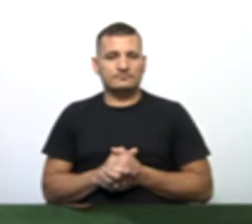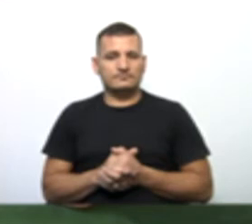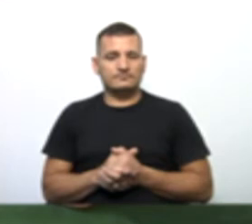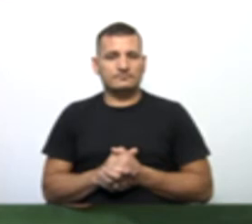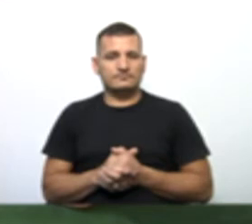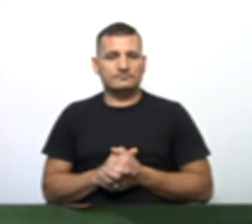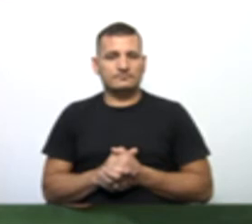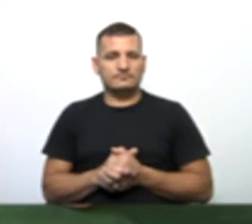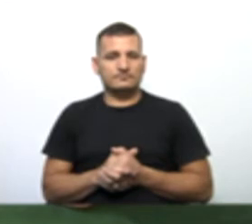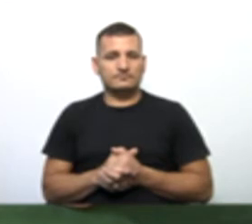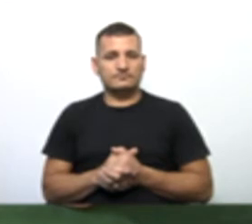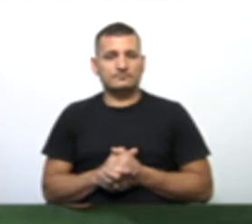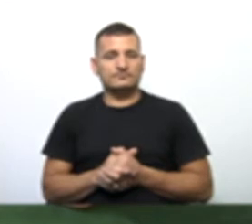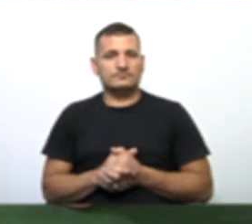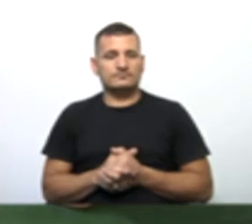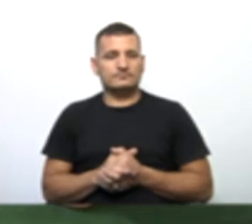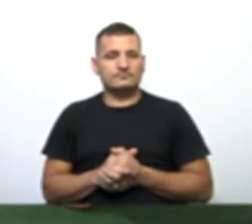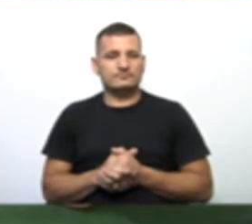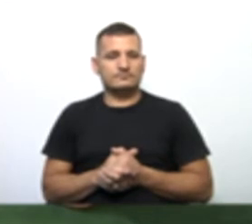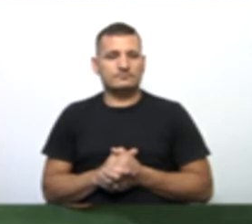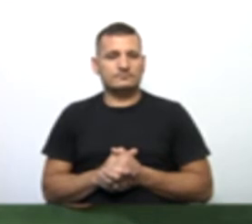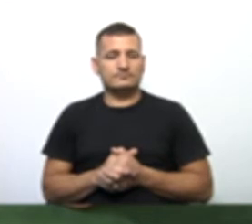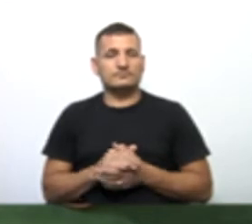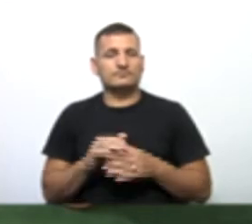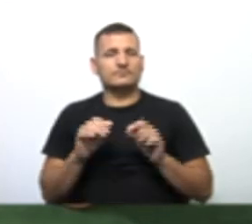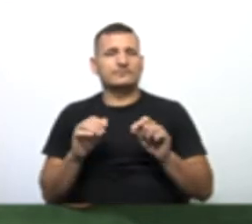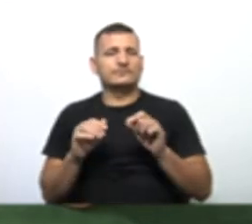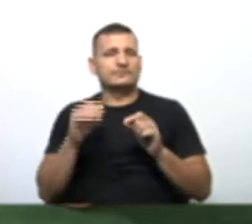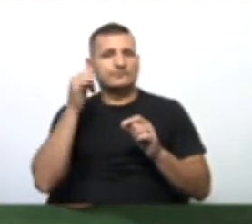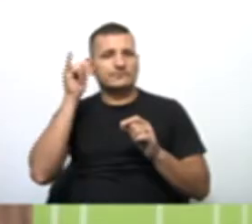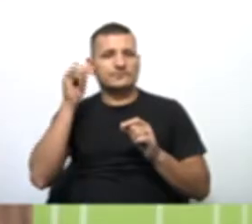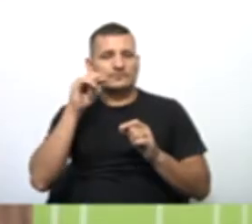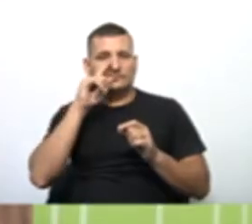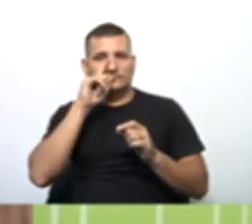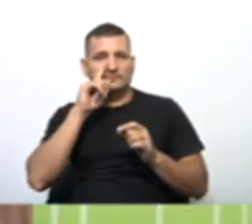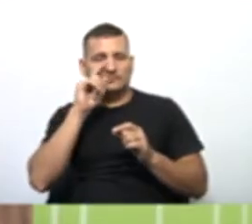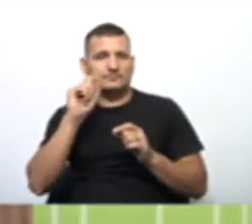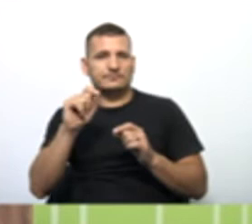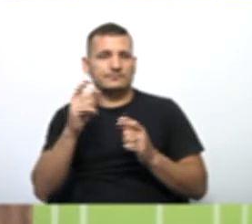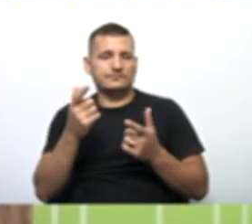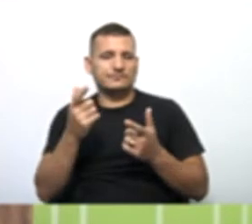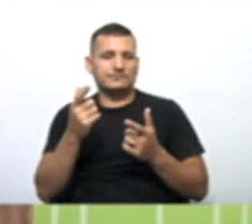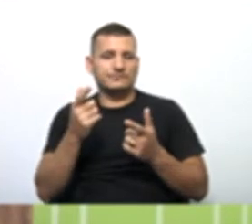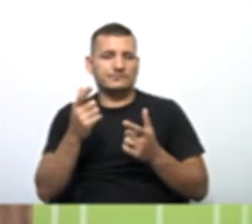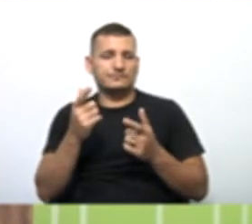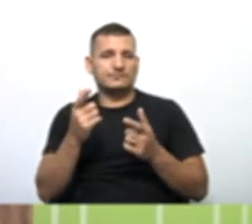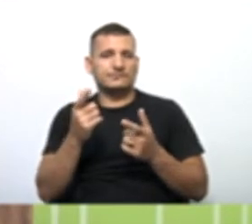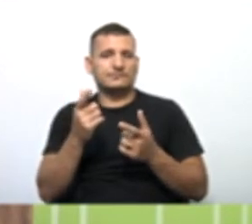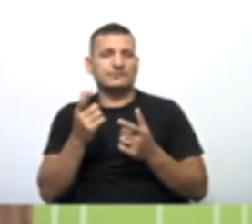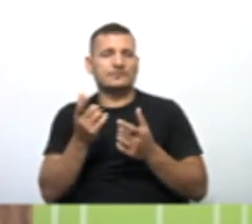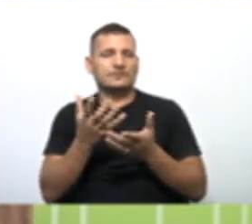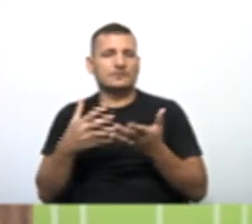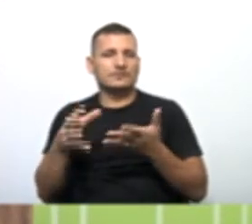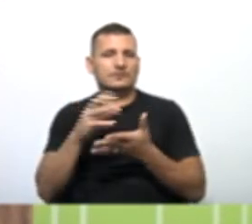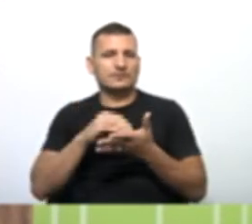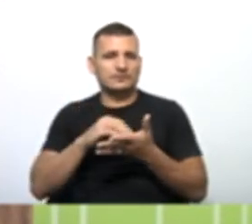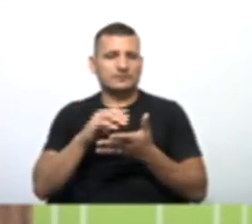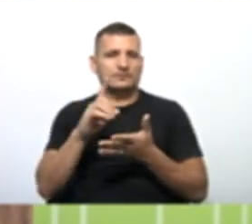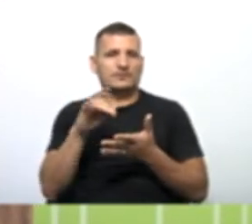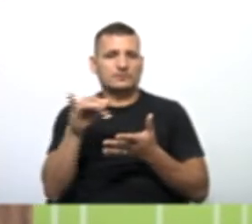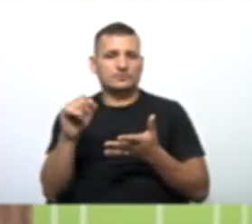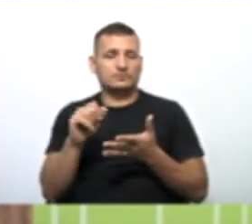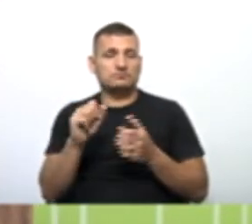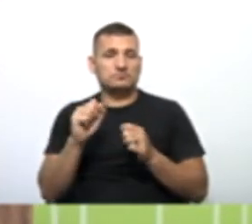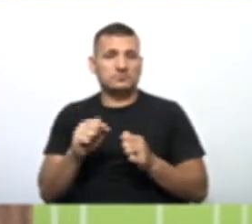Então, reparem, olha a fala da professora, para não correr o risco de prejudicar os dados. Ou seja, existe a probabilidade de se perder, de